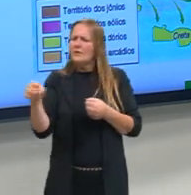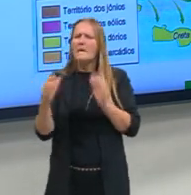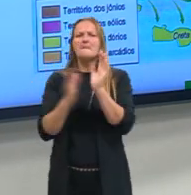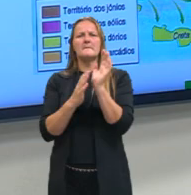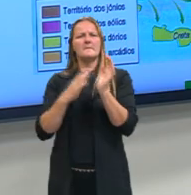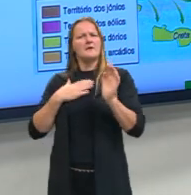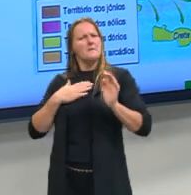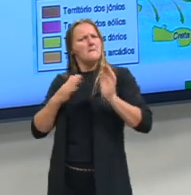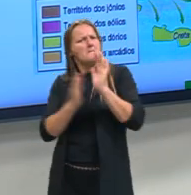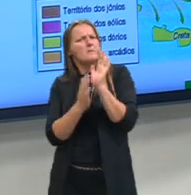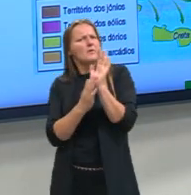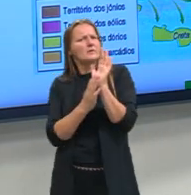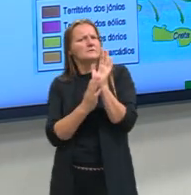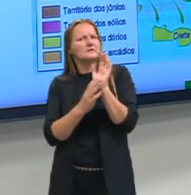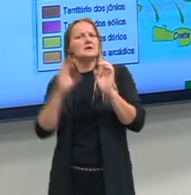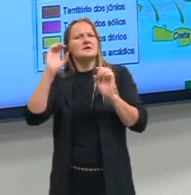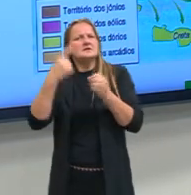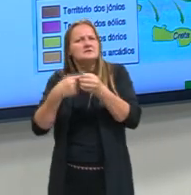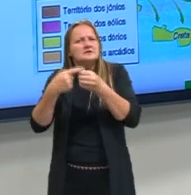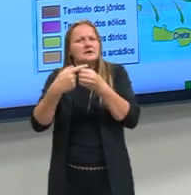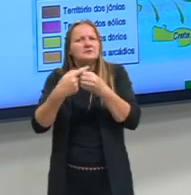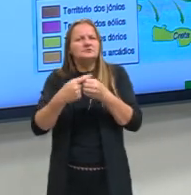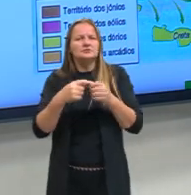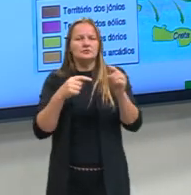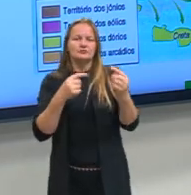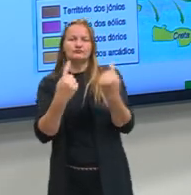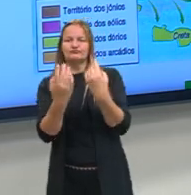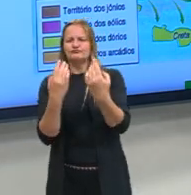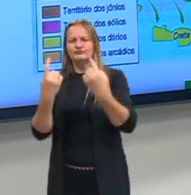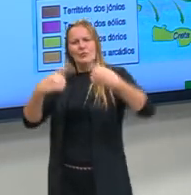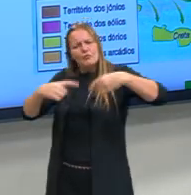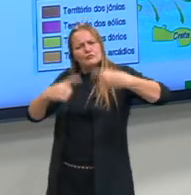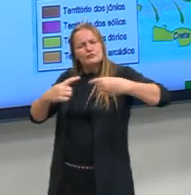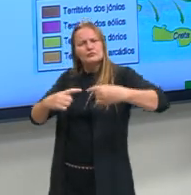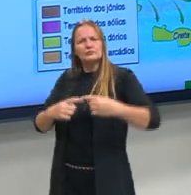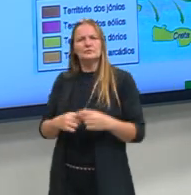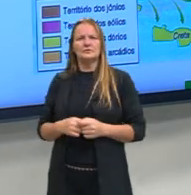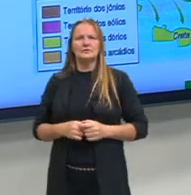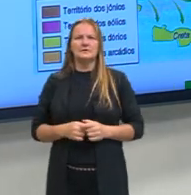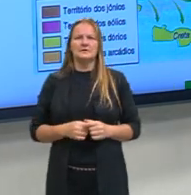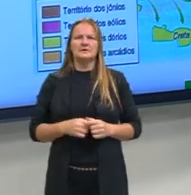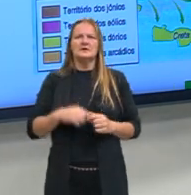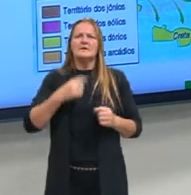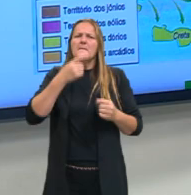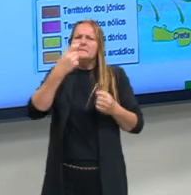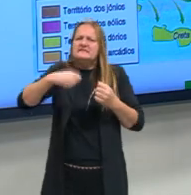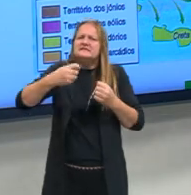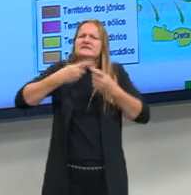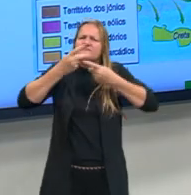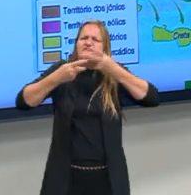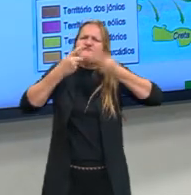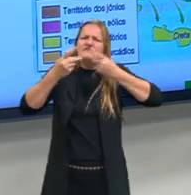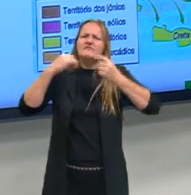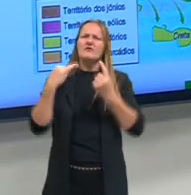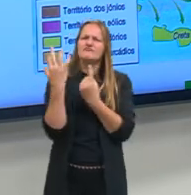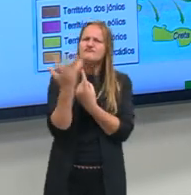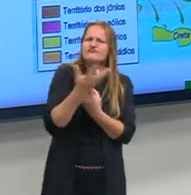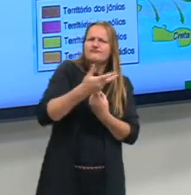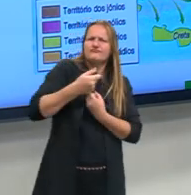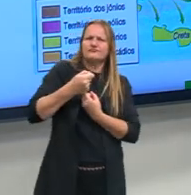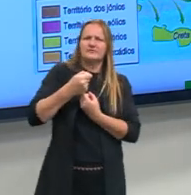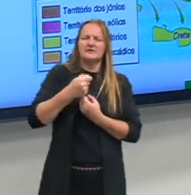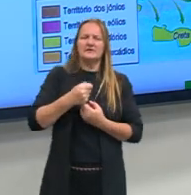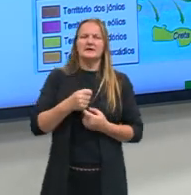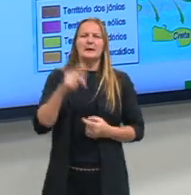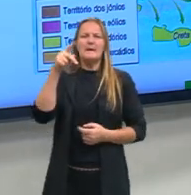tua proposta para cidade é mais interessante que é do outro você vai ter que argumentos você vai ter que persuadir E para isso